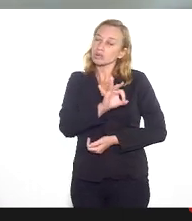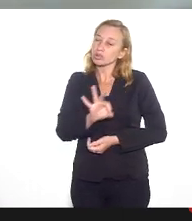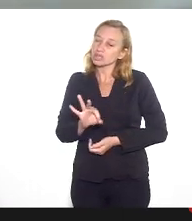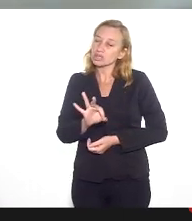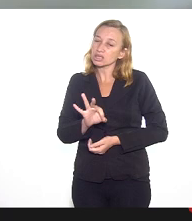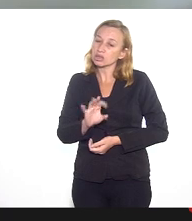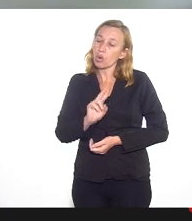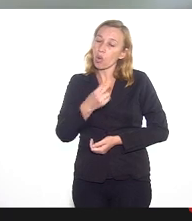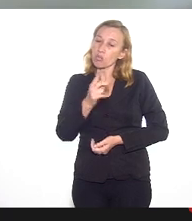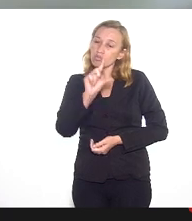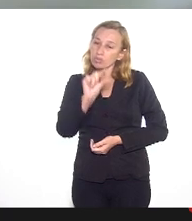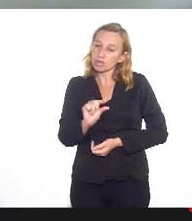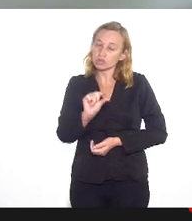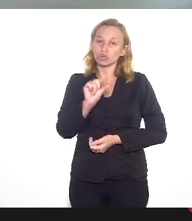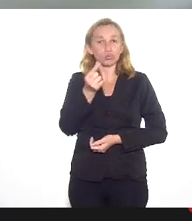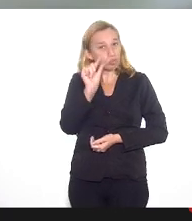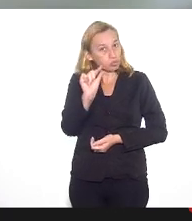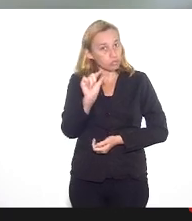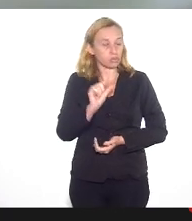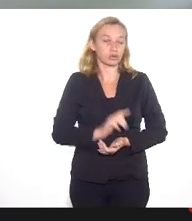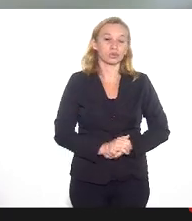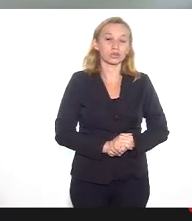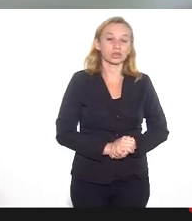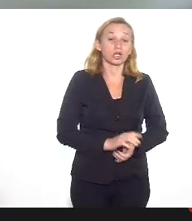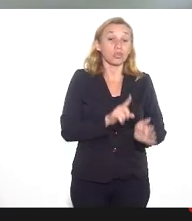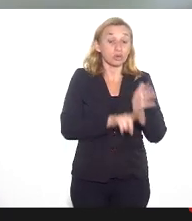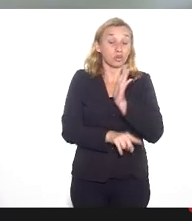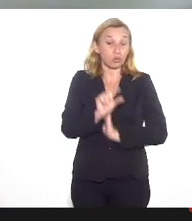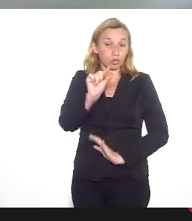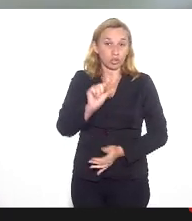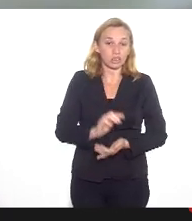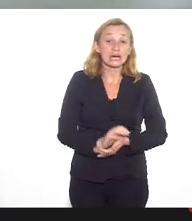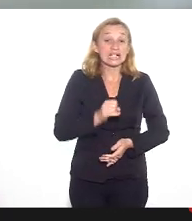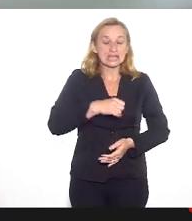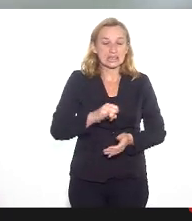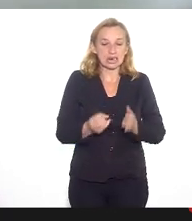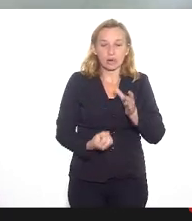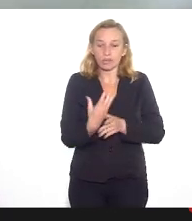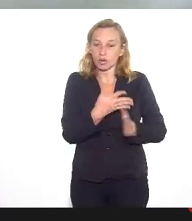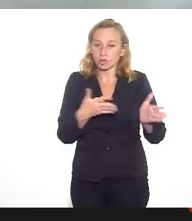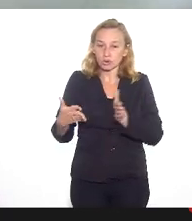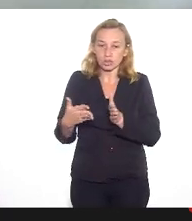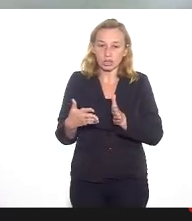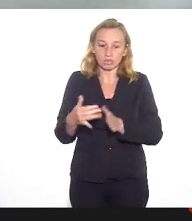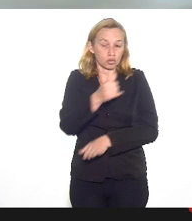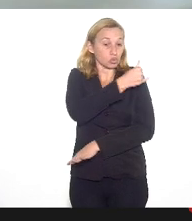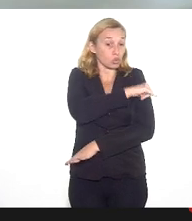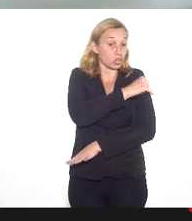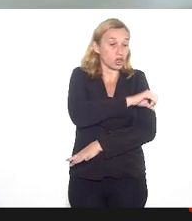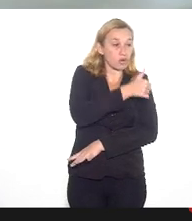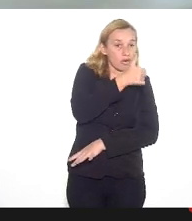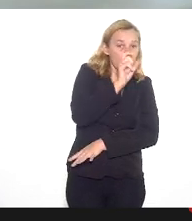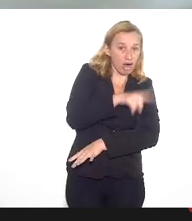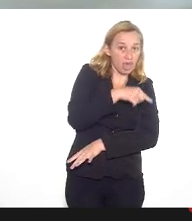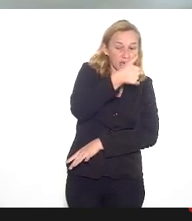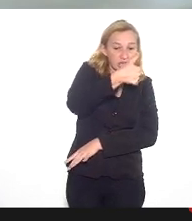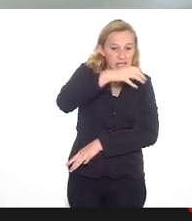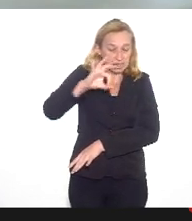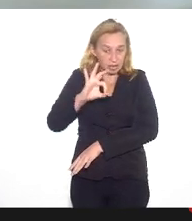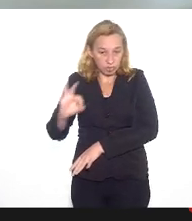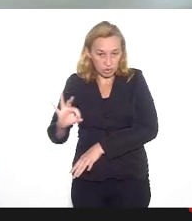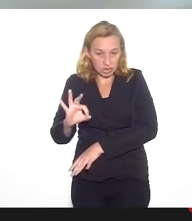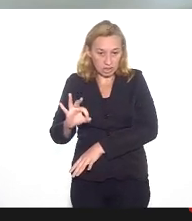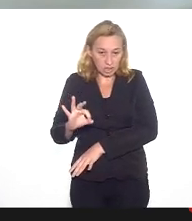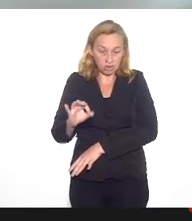80% ou menor. Porque se a produção sua no Rio de Janeiro é 100% e 80% é no